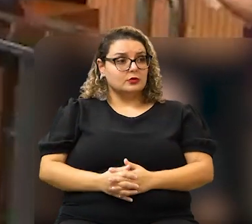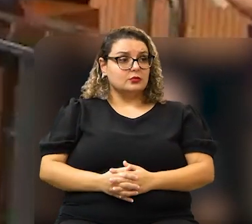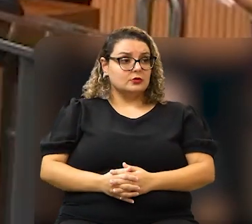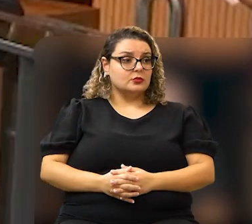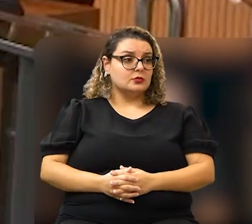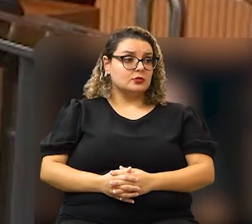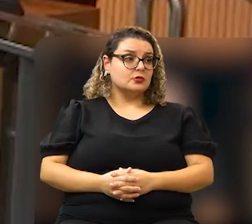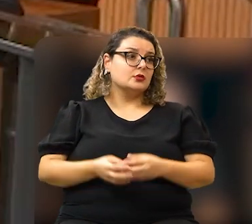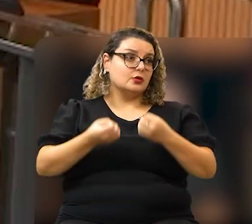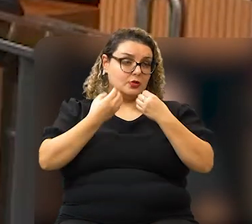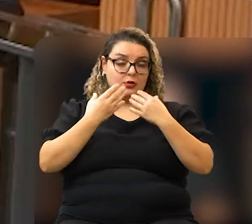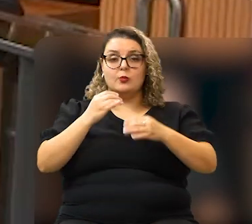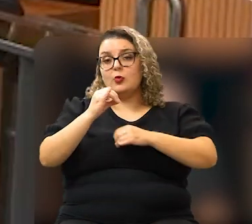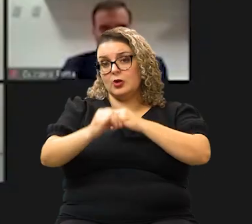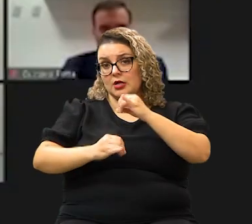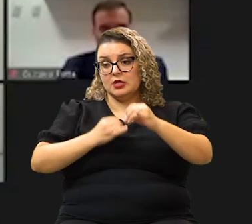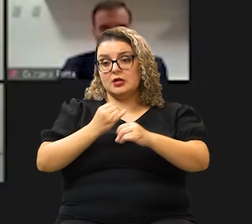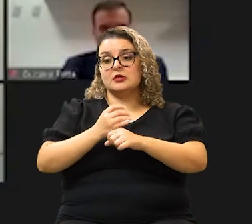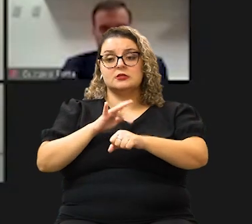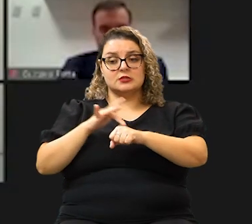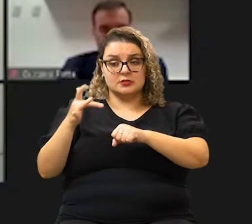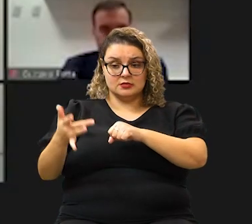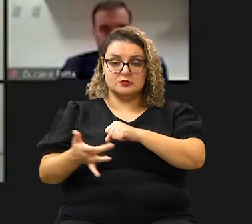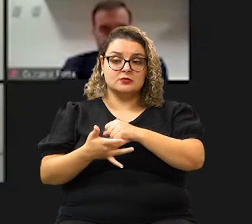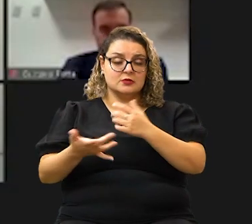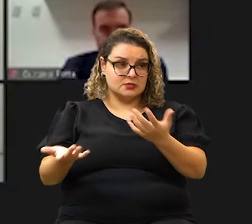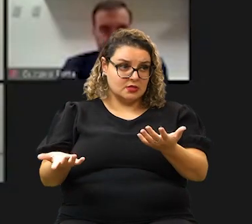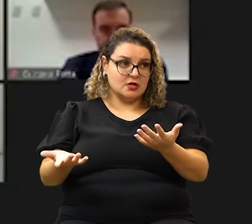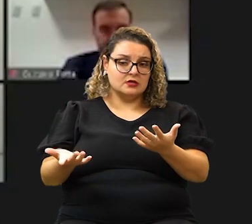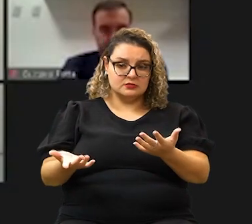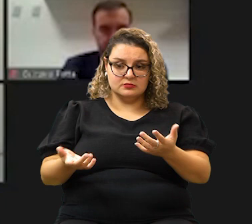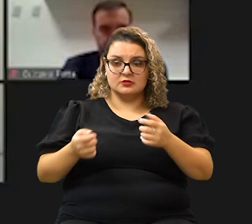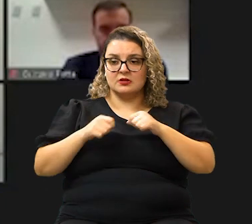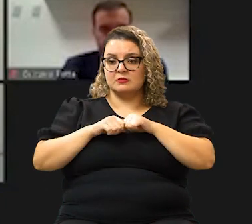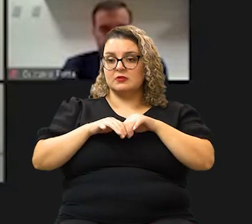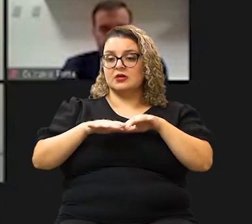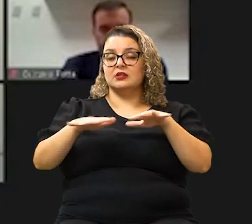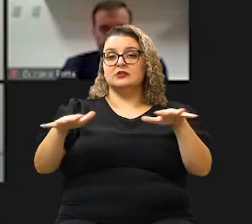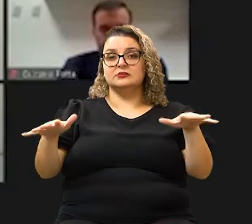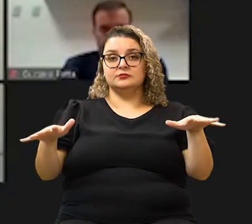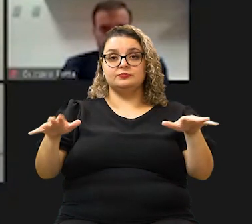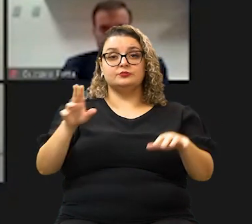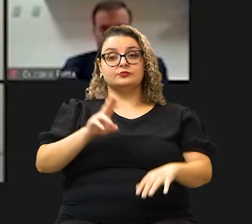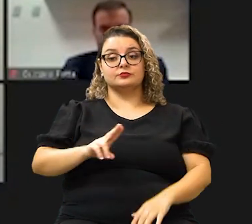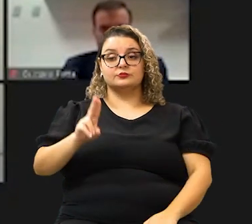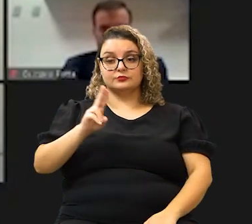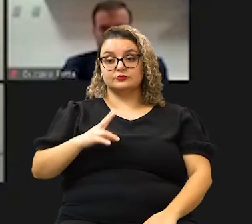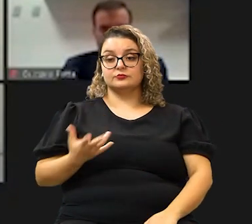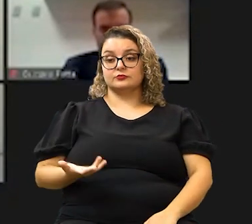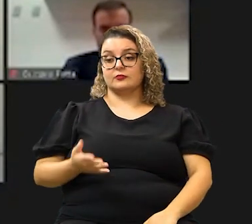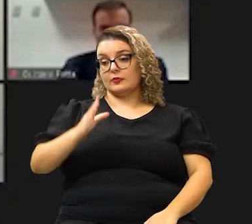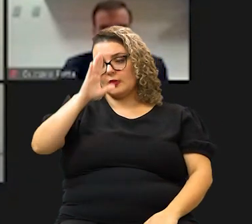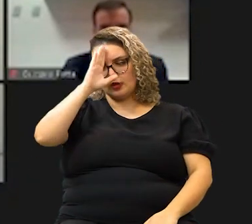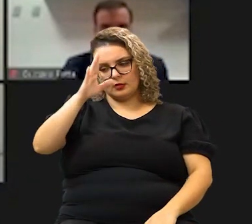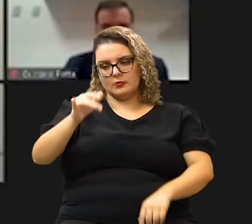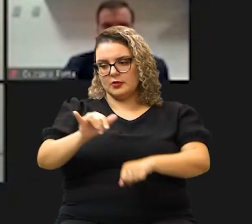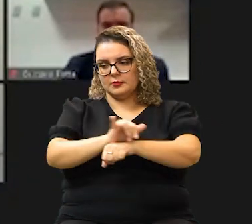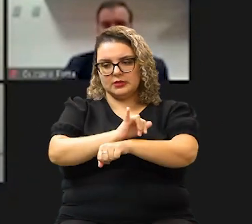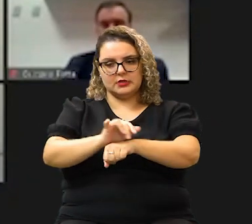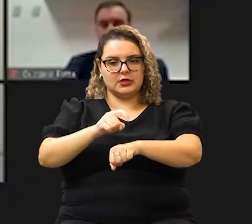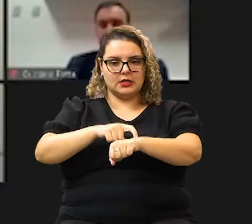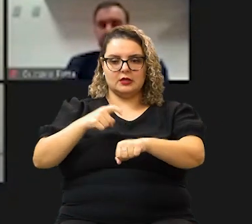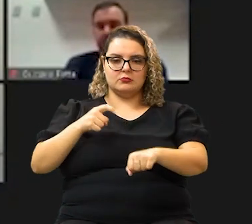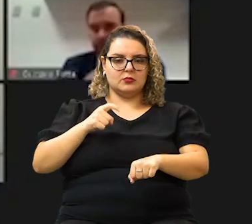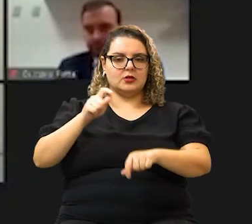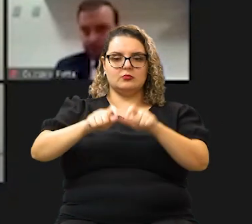foi amplamente usada. A internet foi a principal ferramenta daquele momento em que as pessoas não podiam ter contato. Tivemos